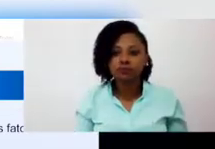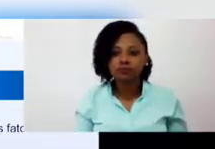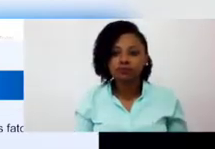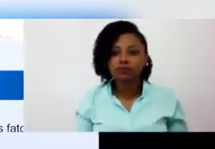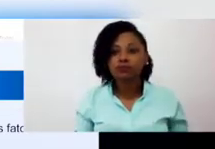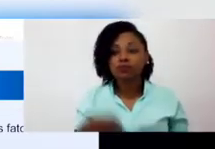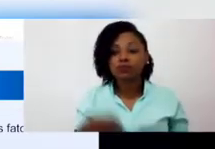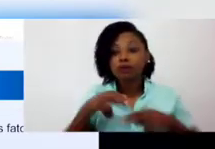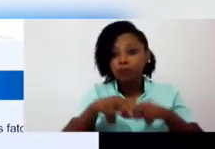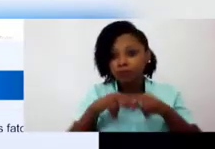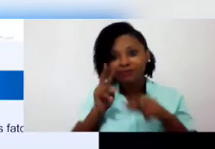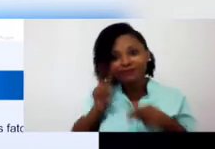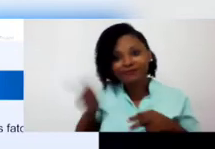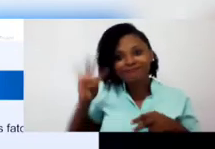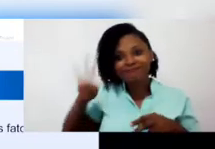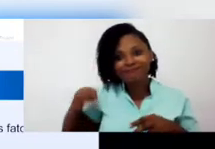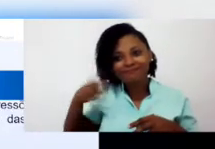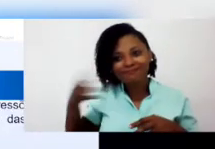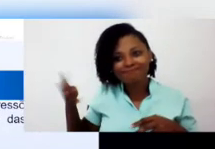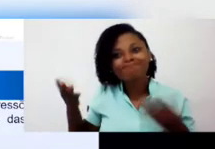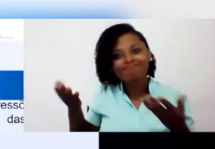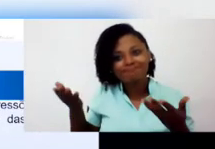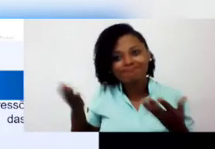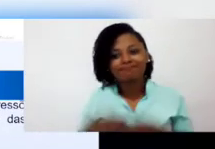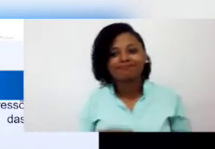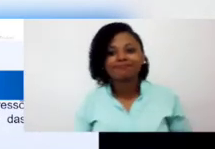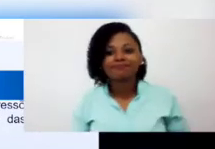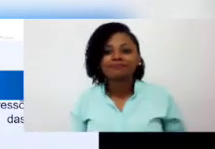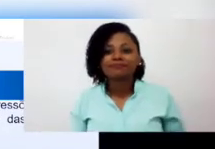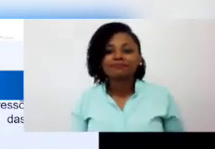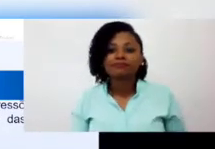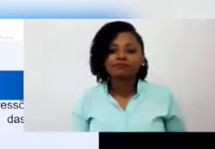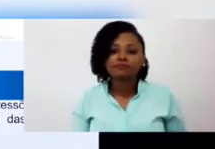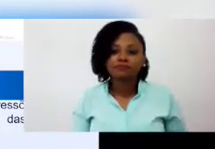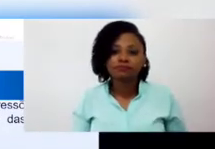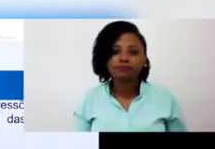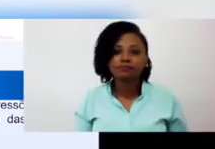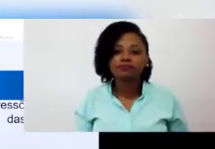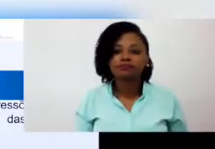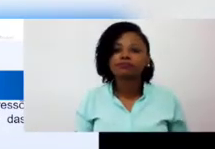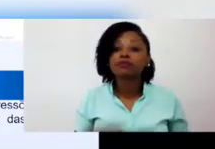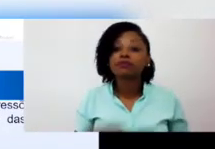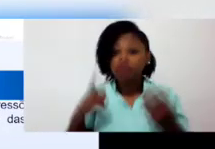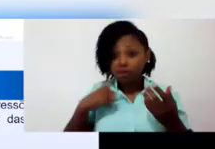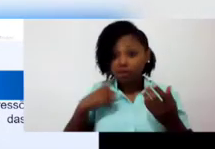Elas são diretamente proporcionais.